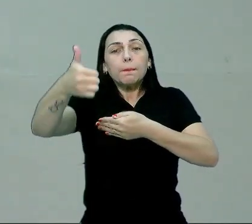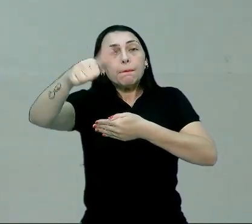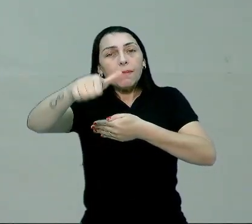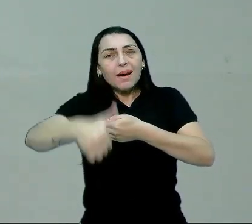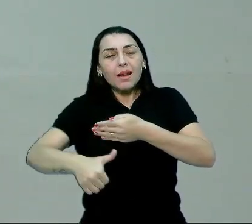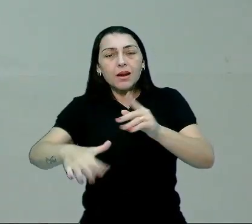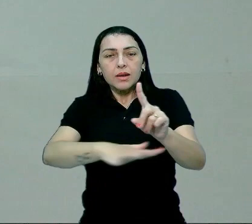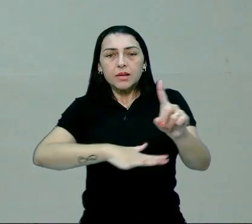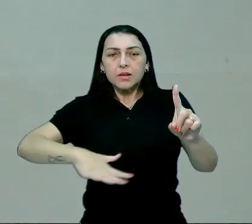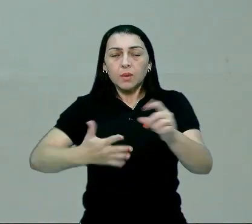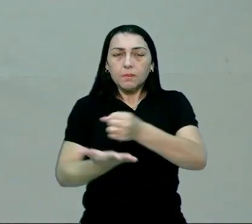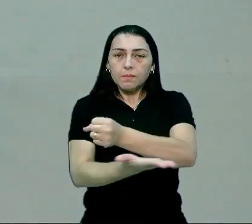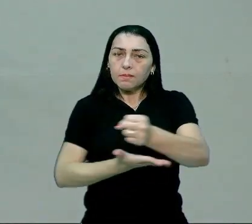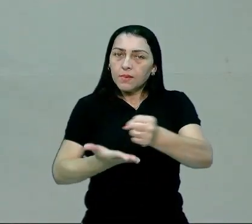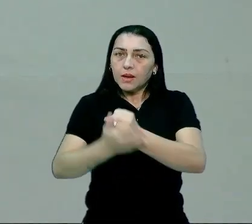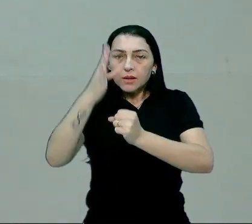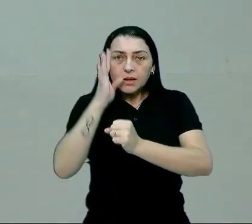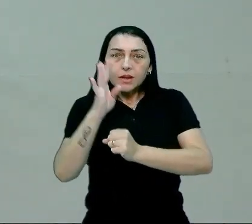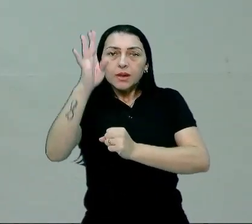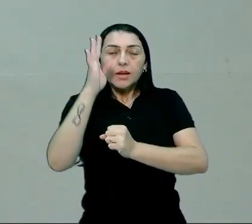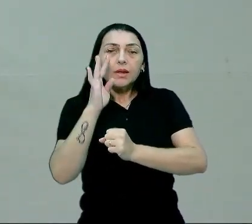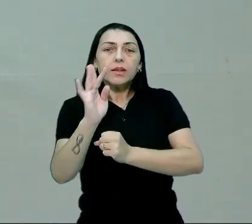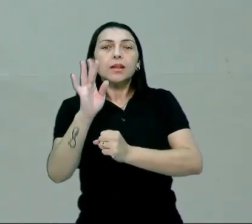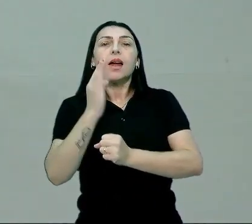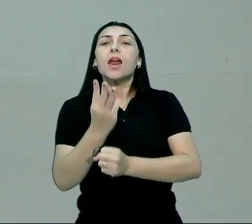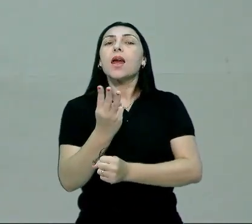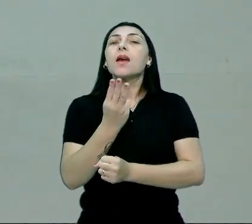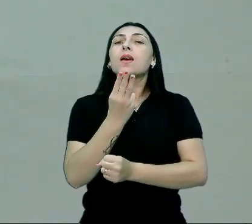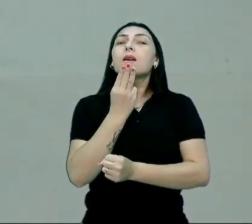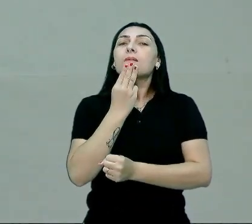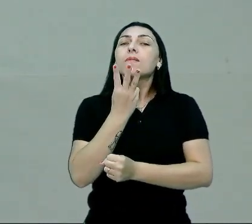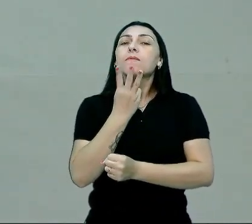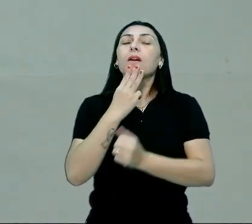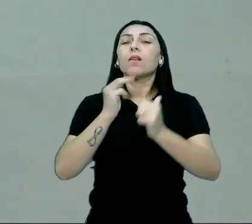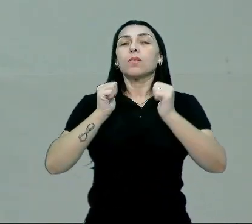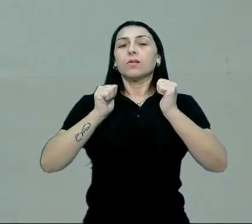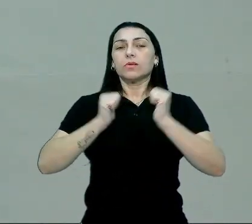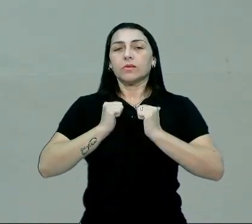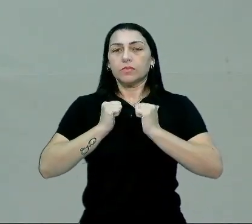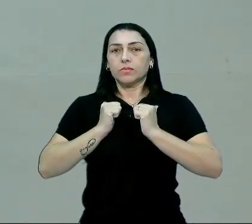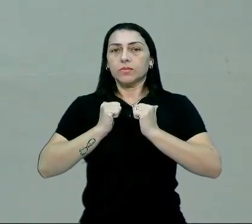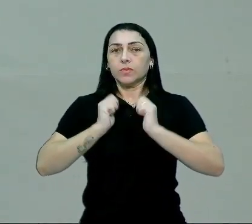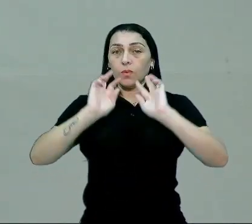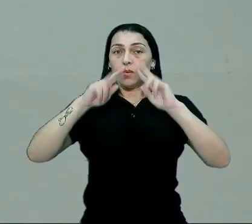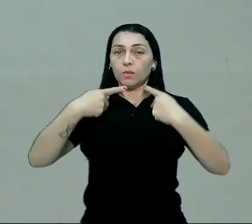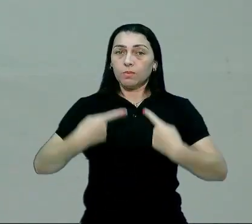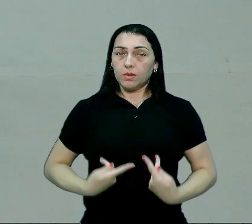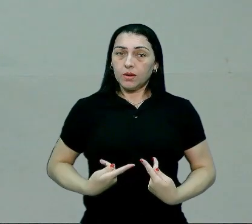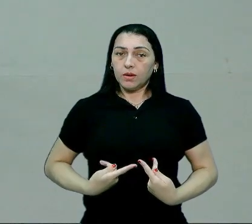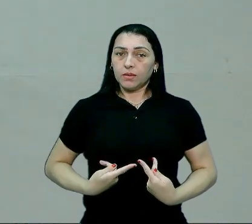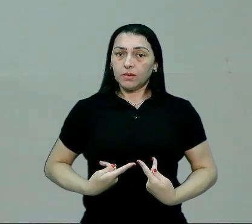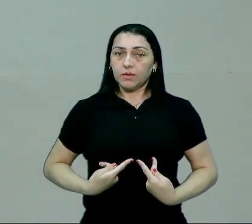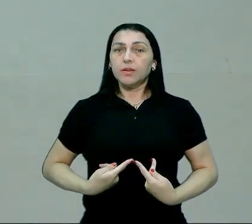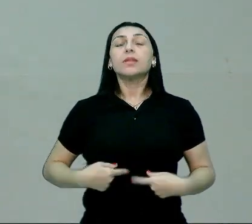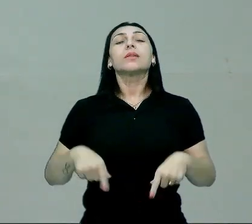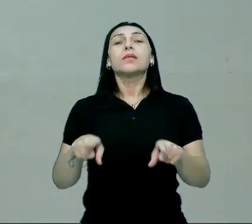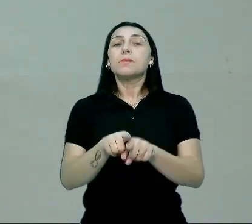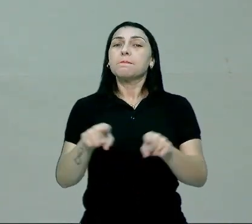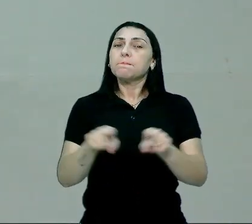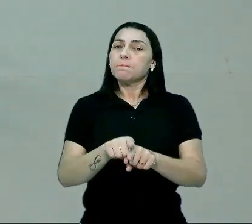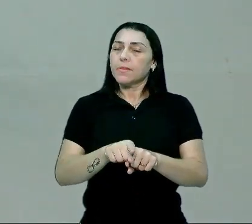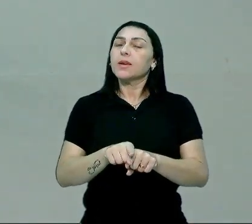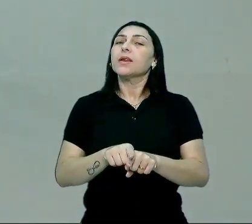análise social, com base na teoria weberiana, é o comportamento humano. E outra coisa que eu já